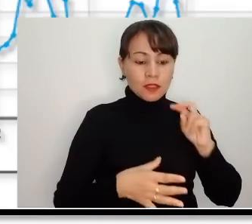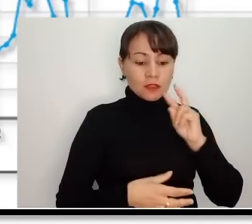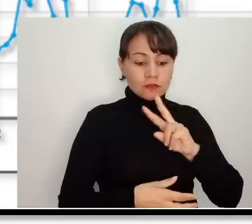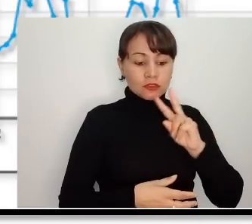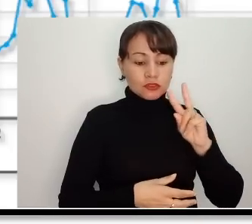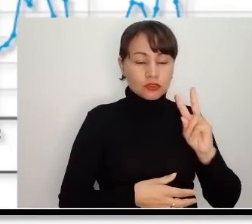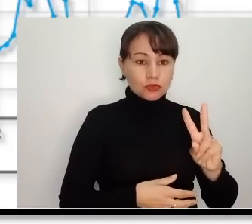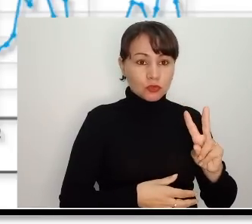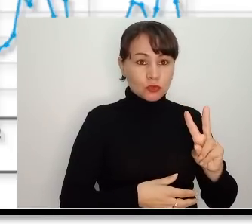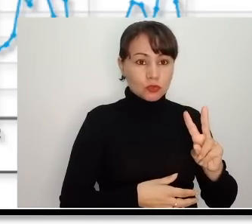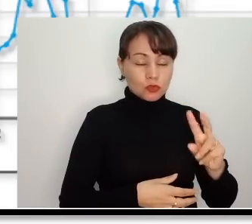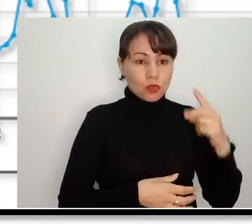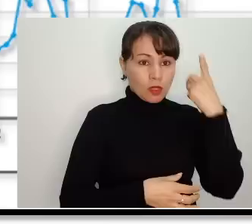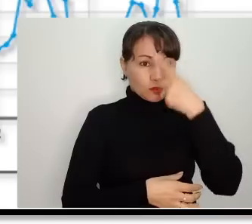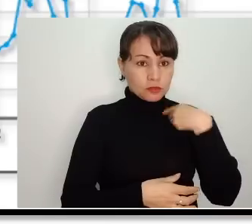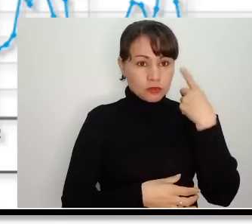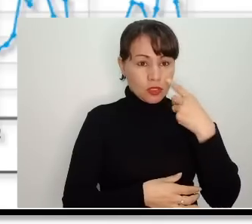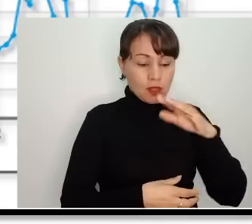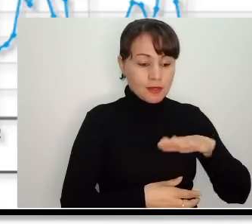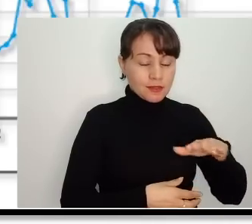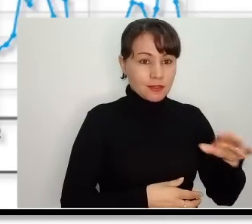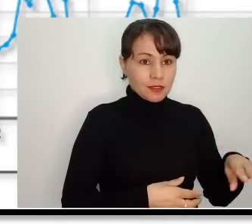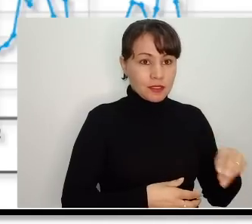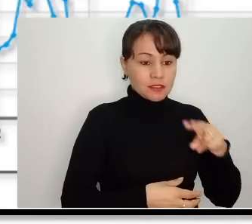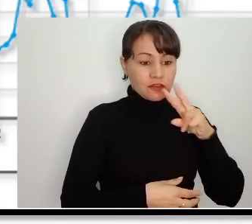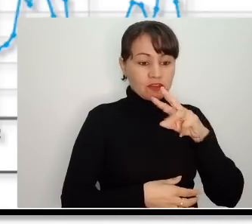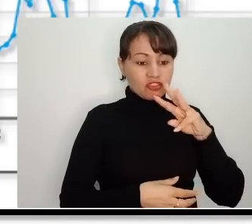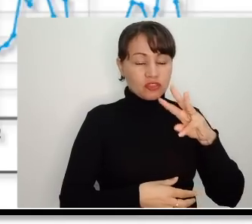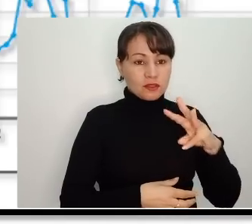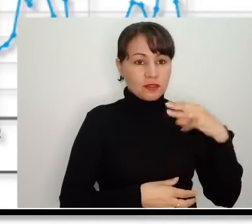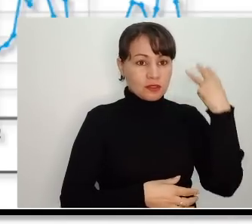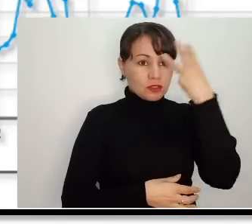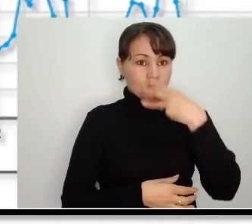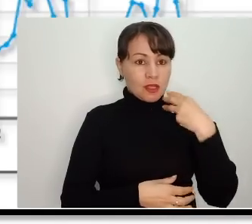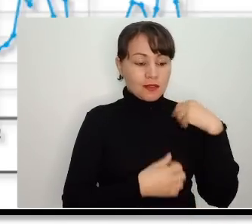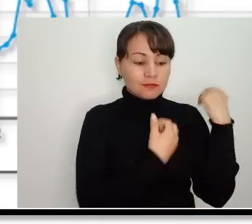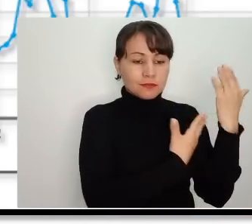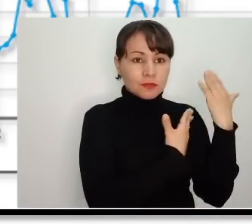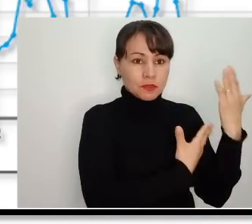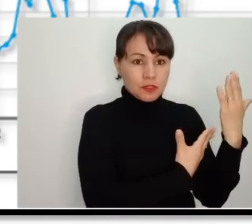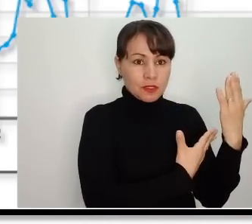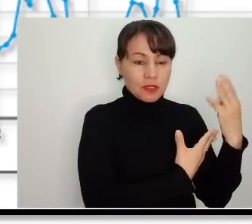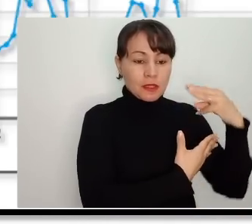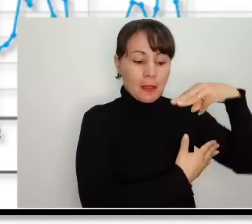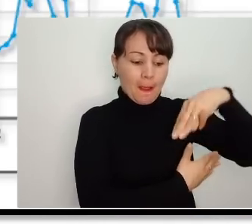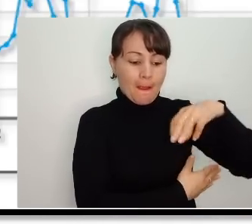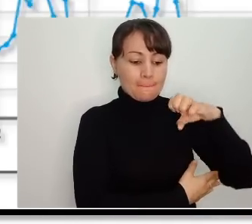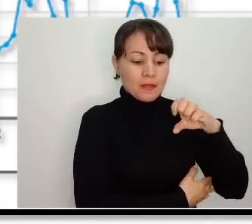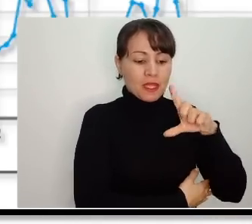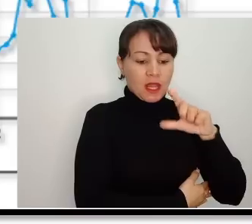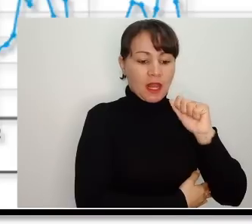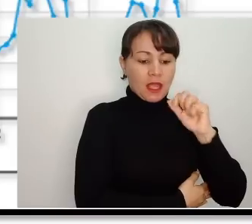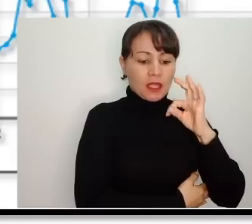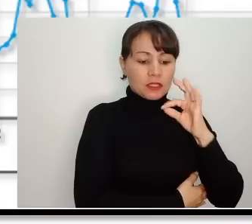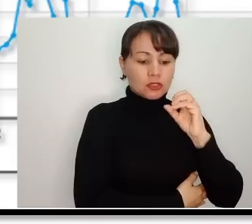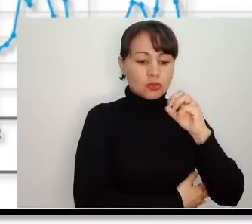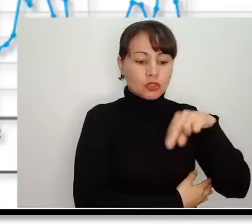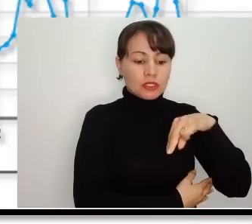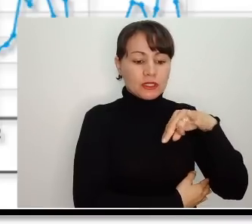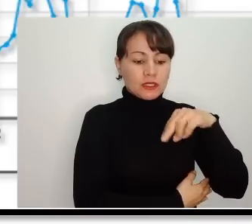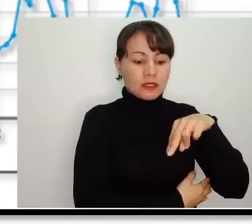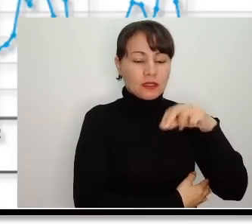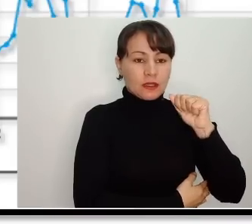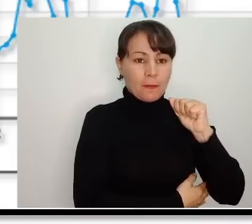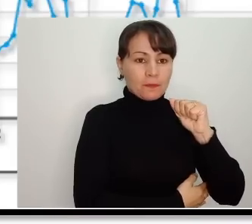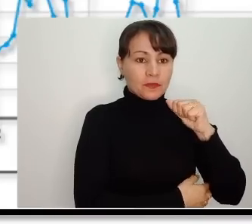das 22 horas em crianças e 23 horas em adolescentes, que é a melatonina. Melatonina